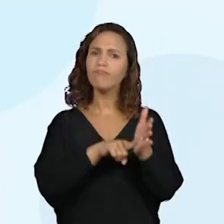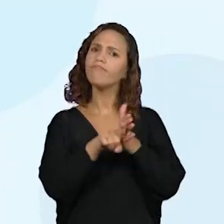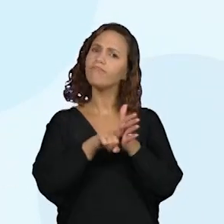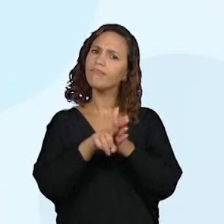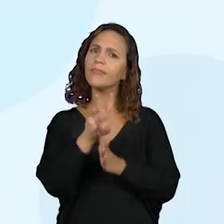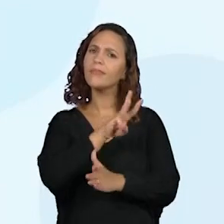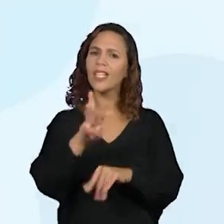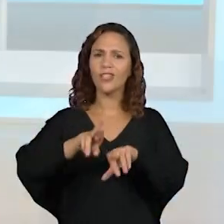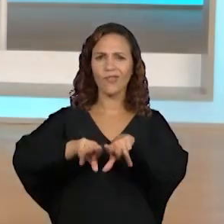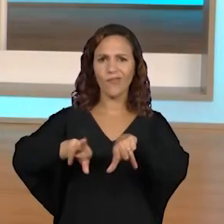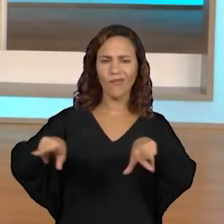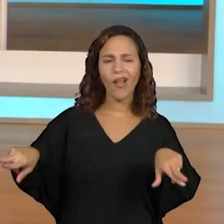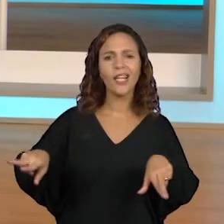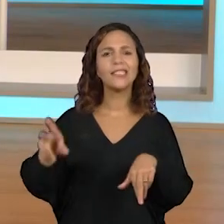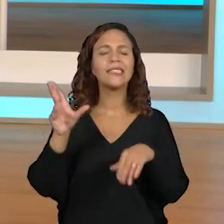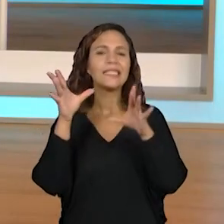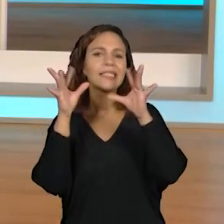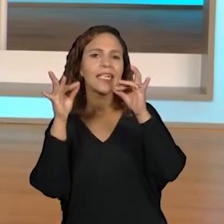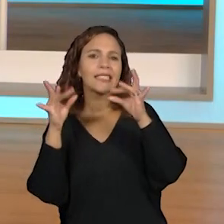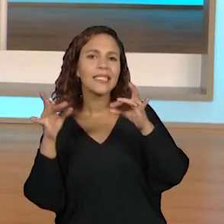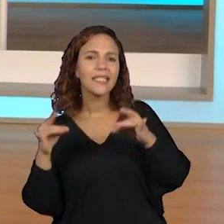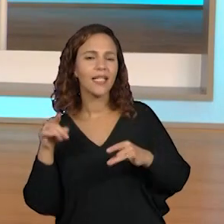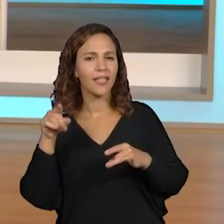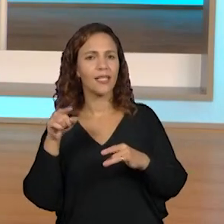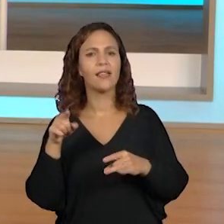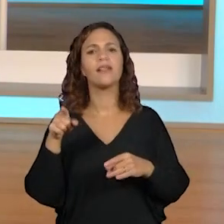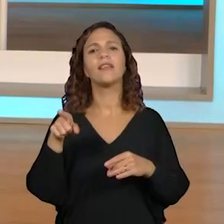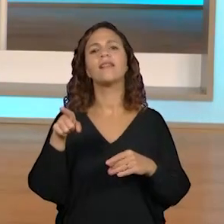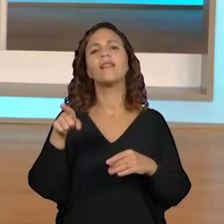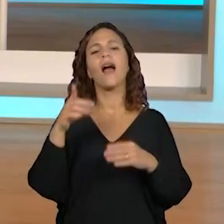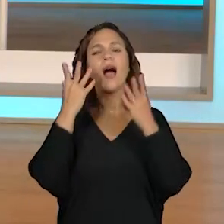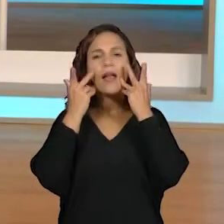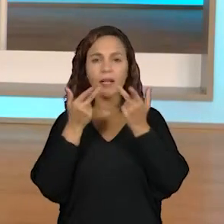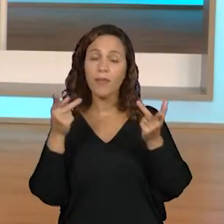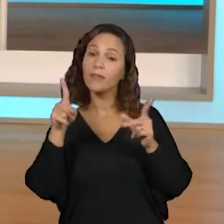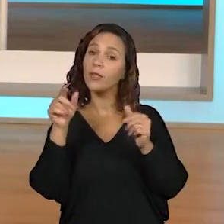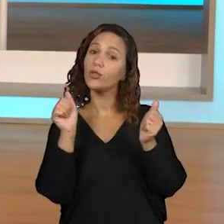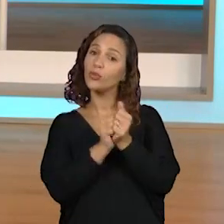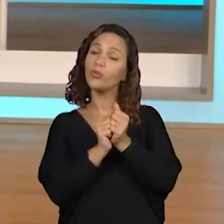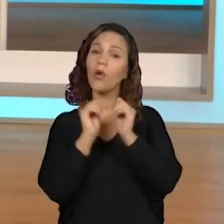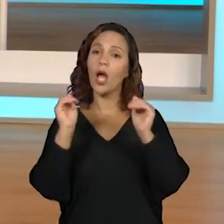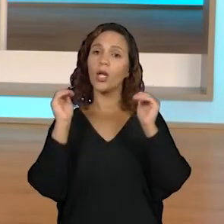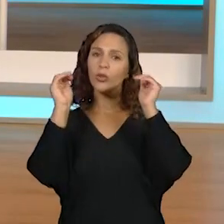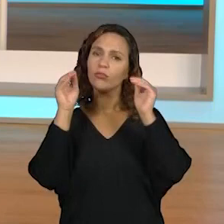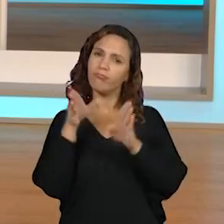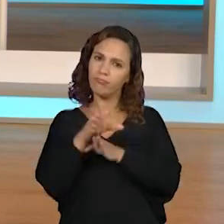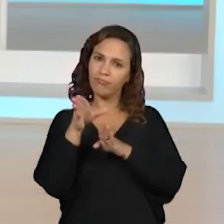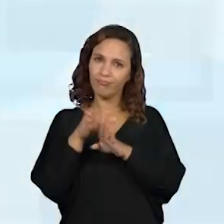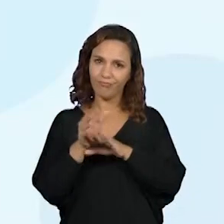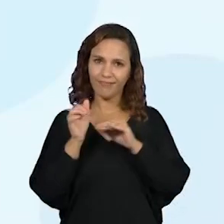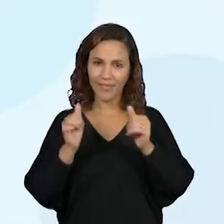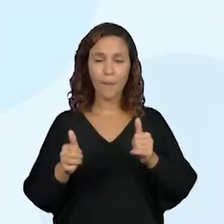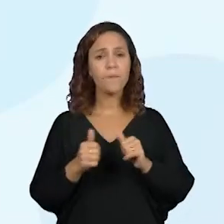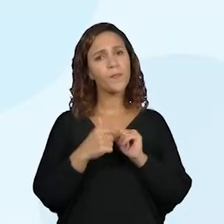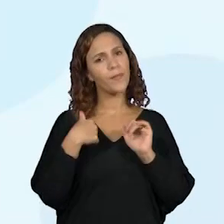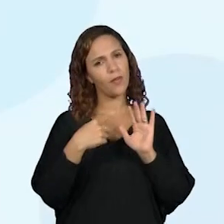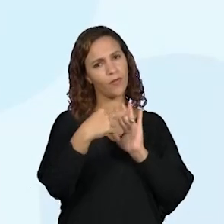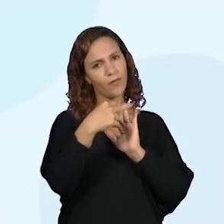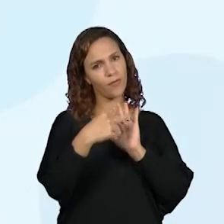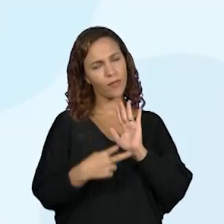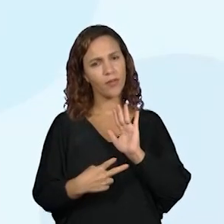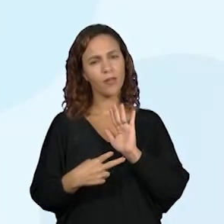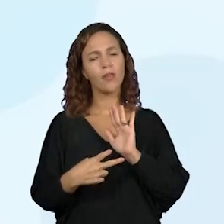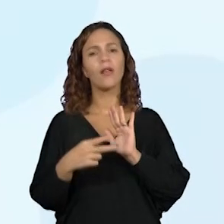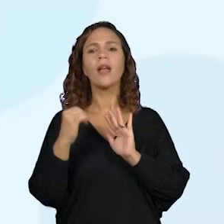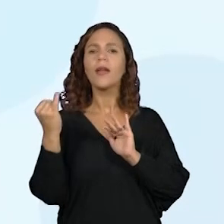Wikipedia ou outros buscadores na Internet Sempre com a orientação Ah tá bom então eu vou ler esse texto e a